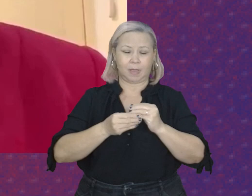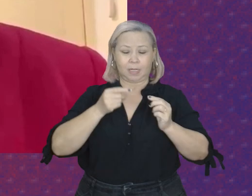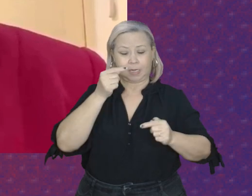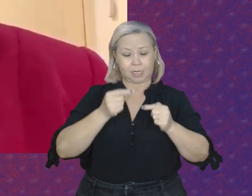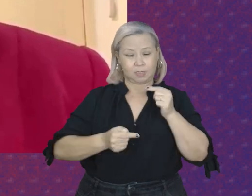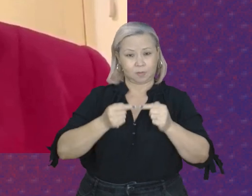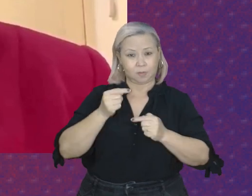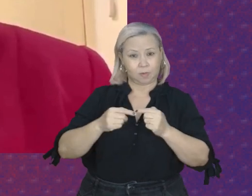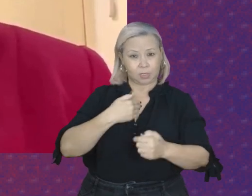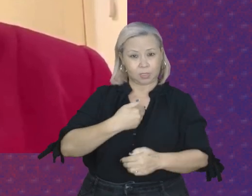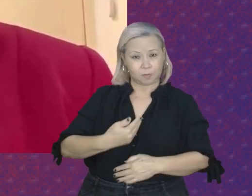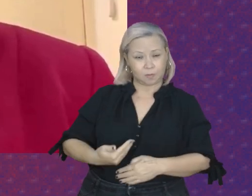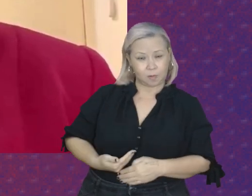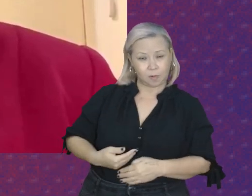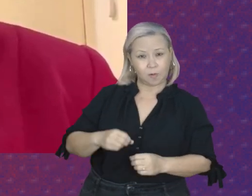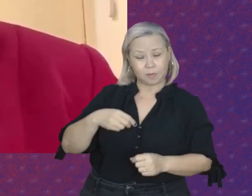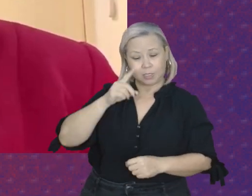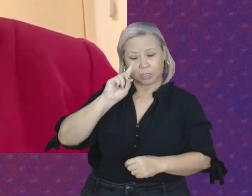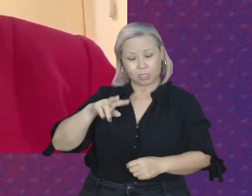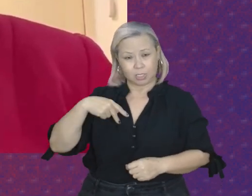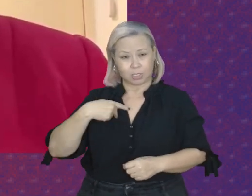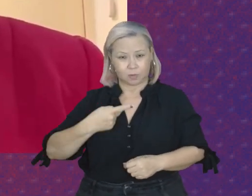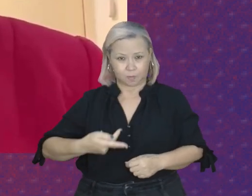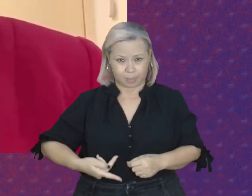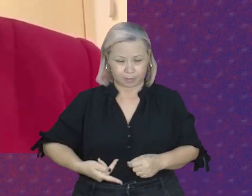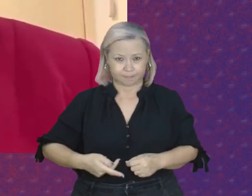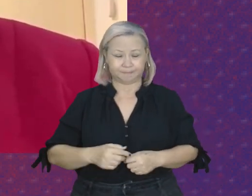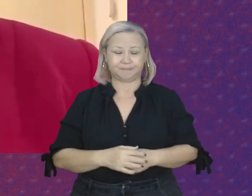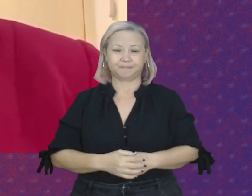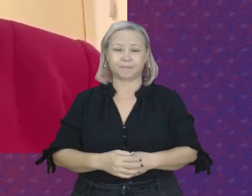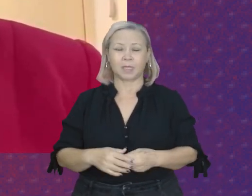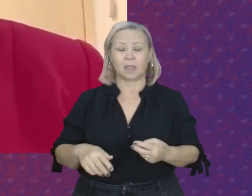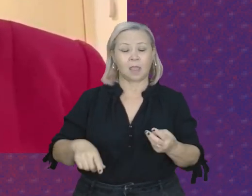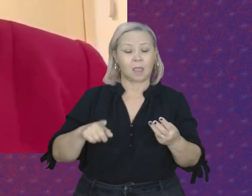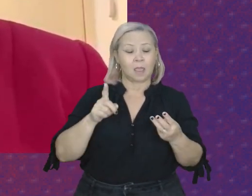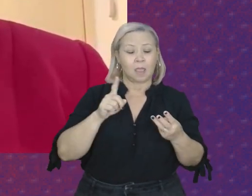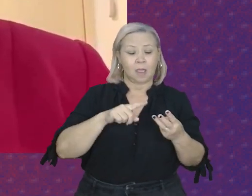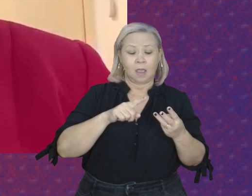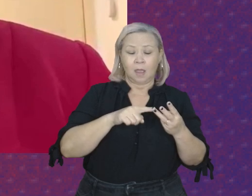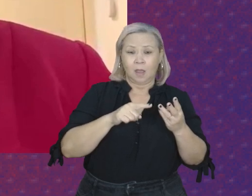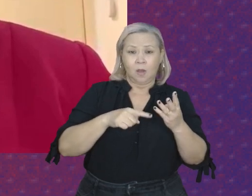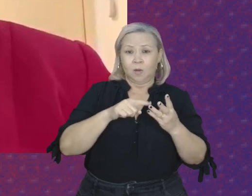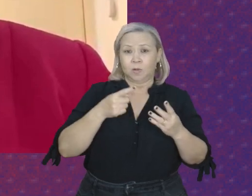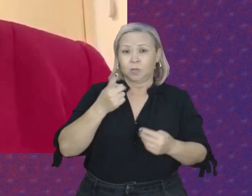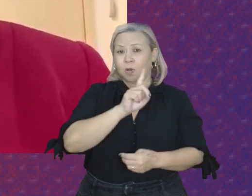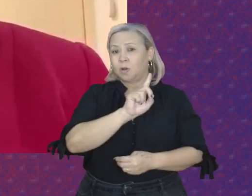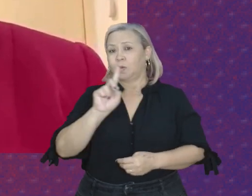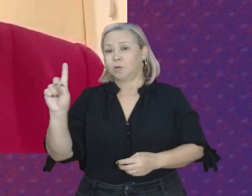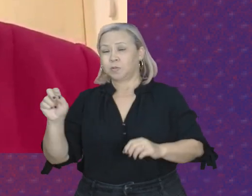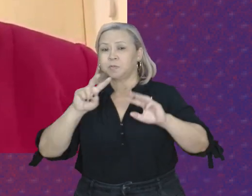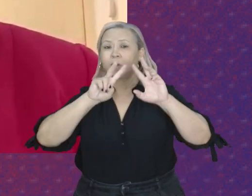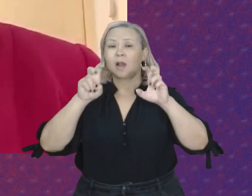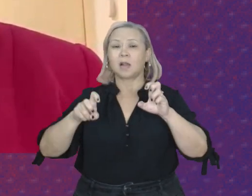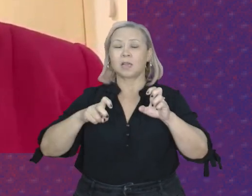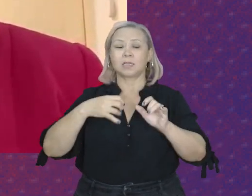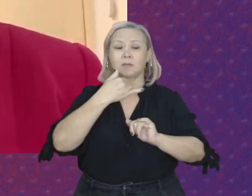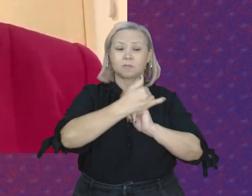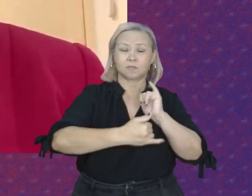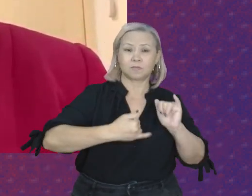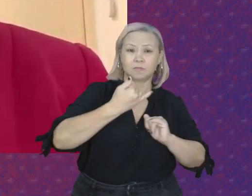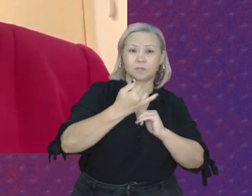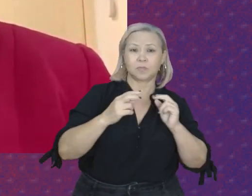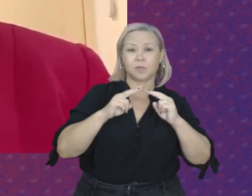políticas públicas de direitos humanos. Os 2 últimos blocos aí é a questão do virtual,